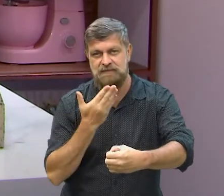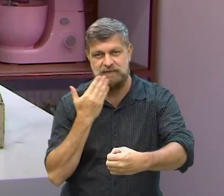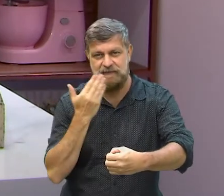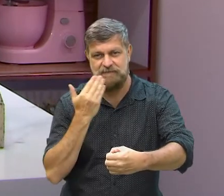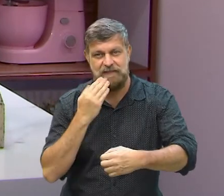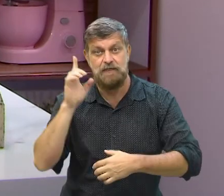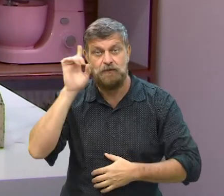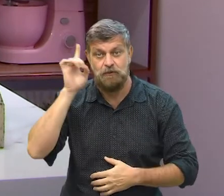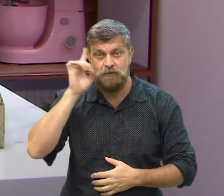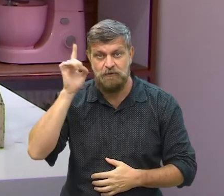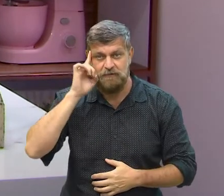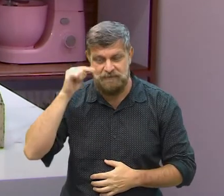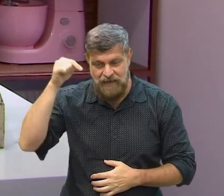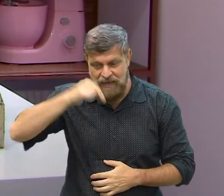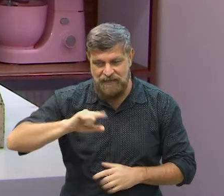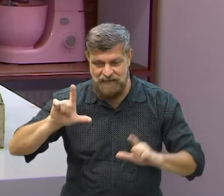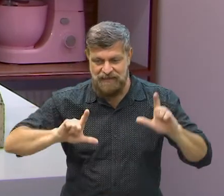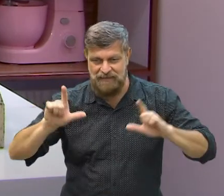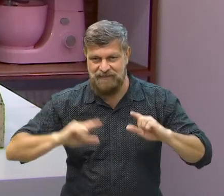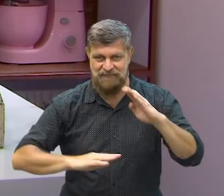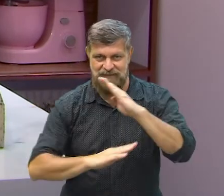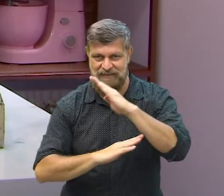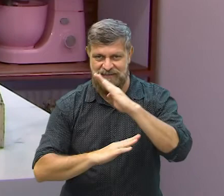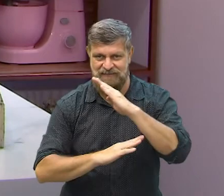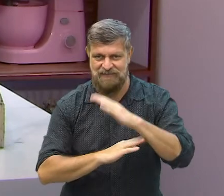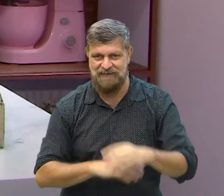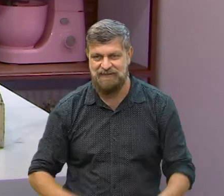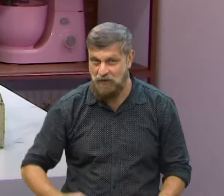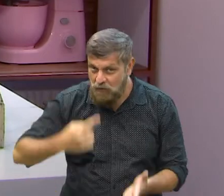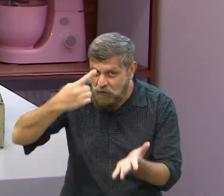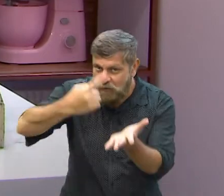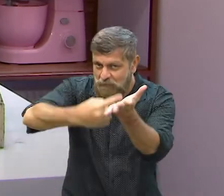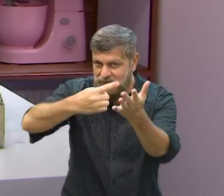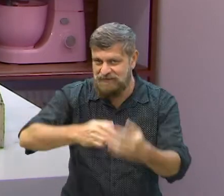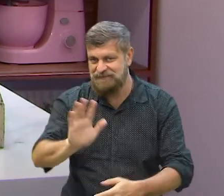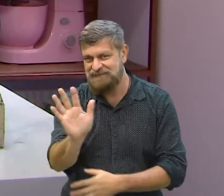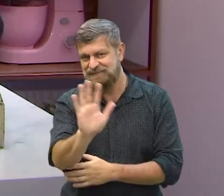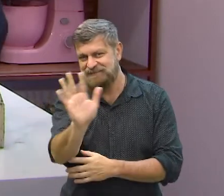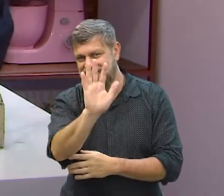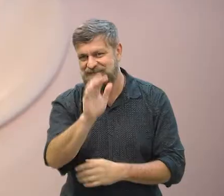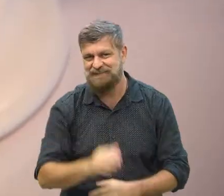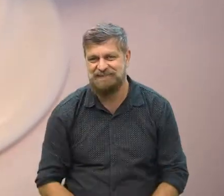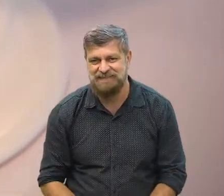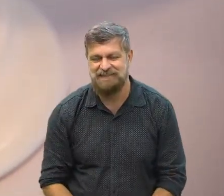todos os dias aqui na TV Câmara Campinas. Combinado? Tchau, tchau.